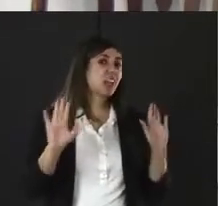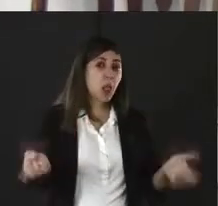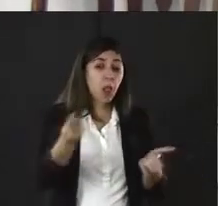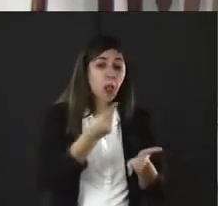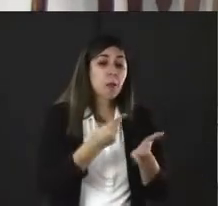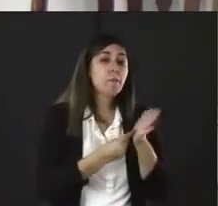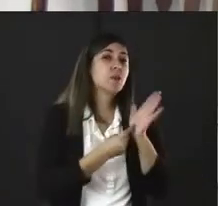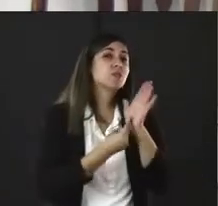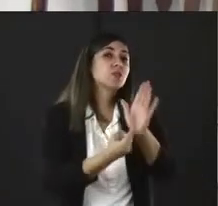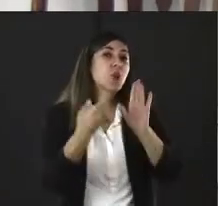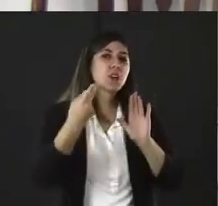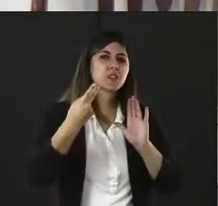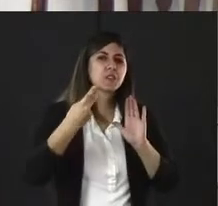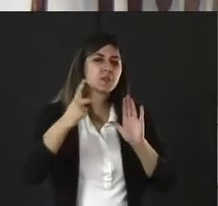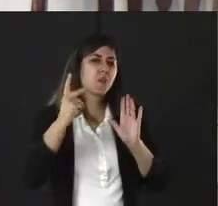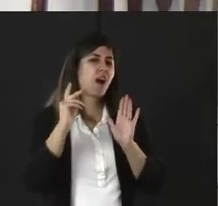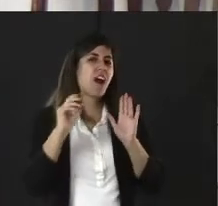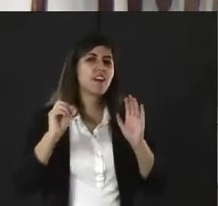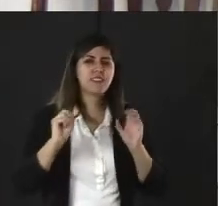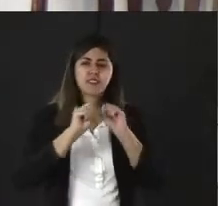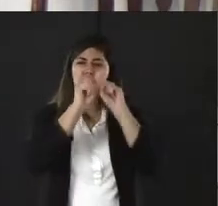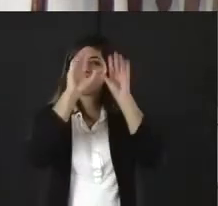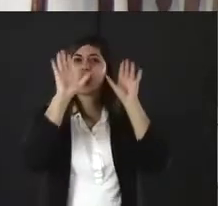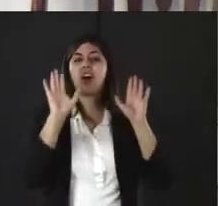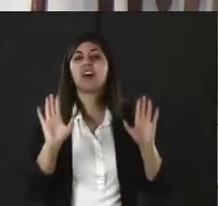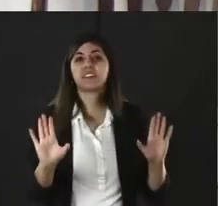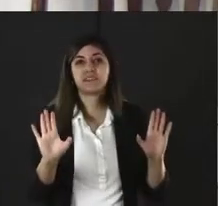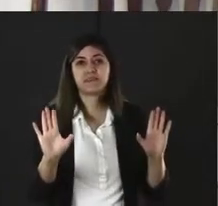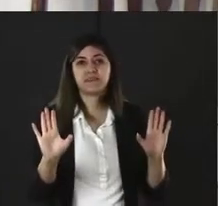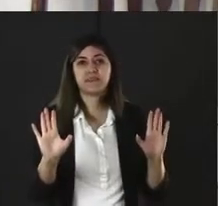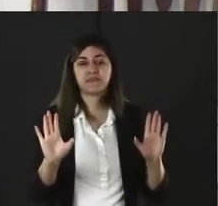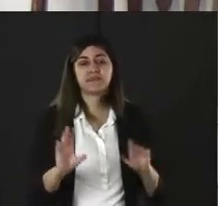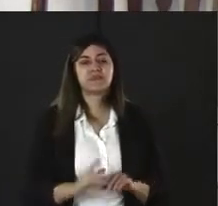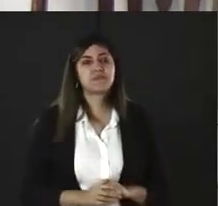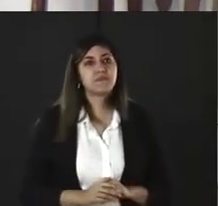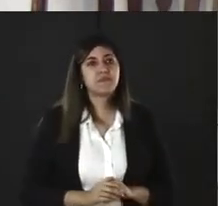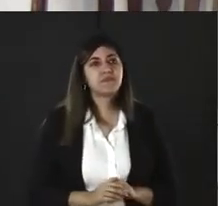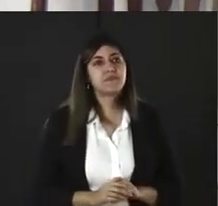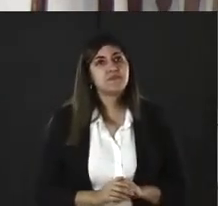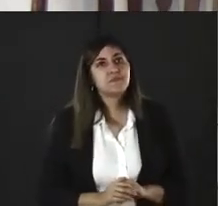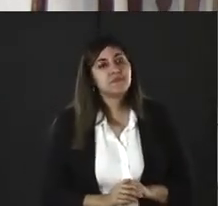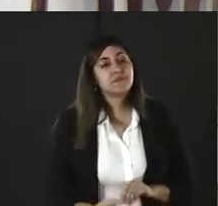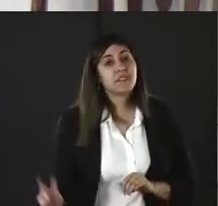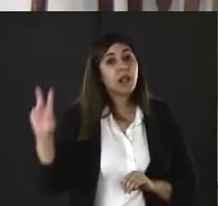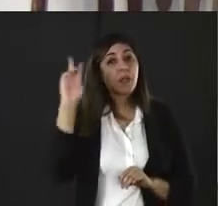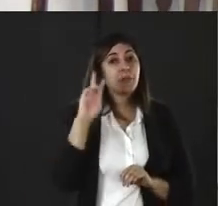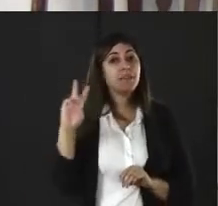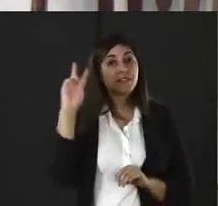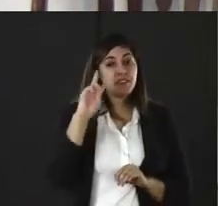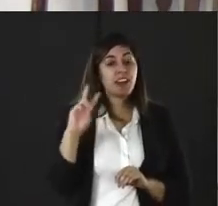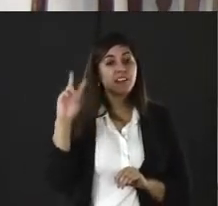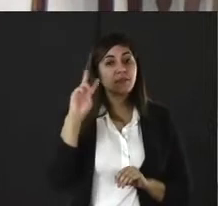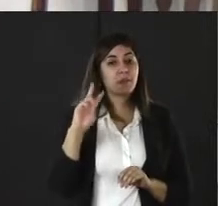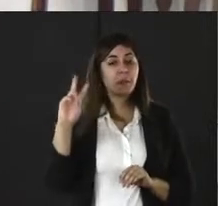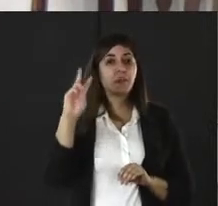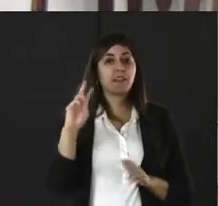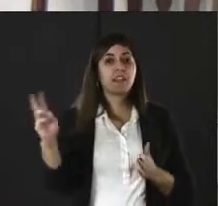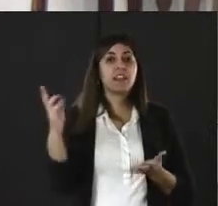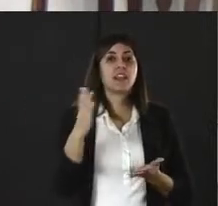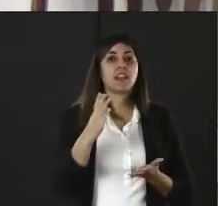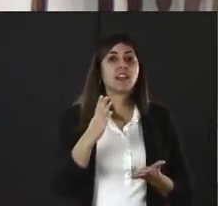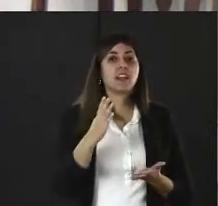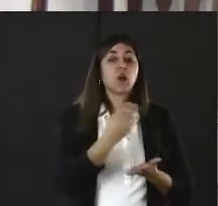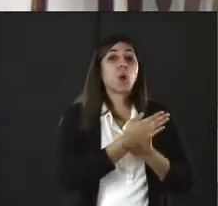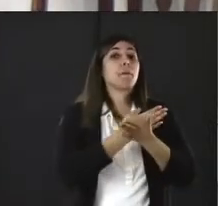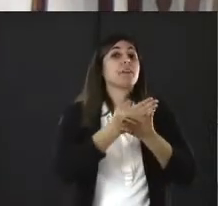manifestou a sua glória o tempo verbal tanto de deu início quanto de manifestou a sua glória é o mesmo